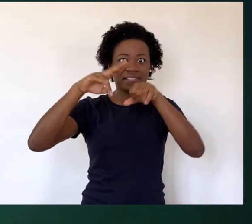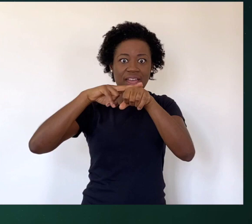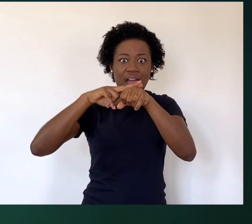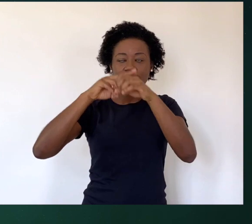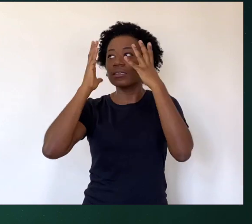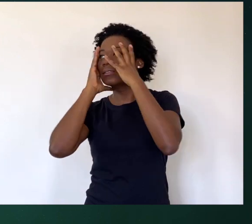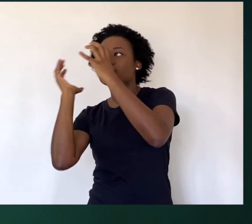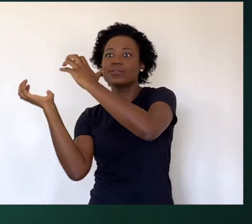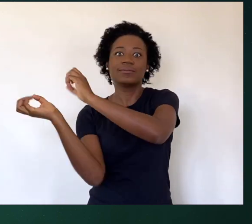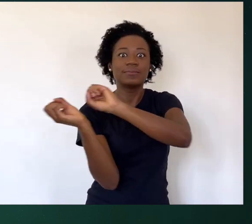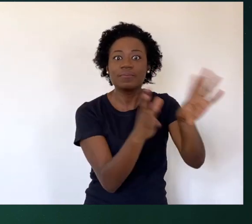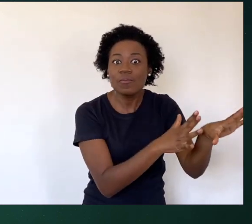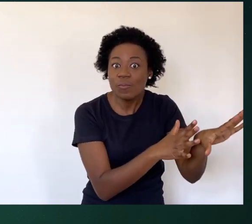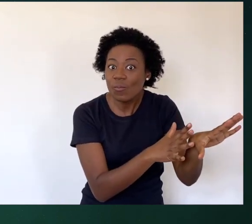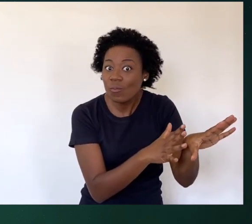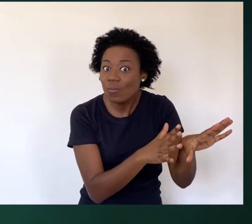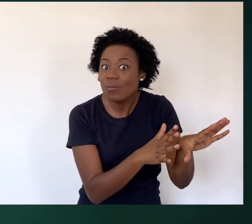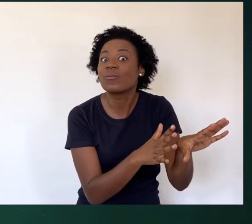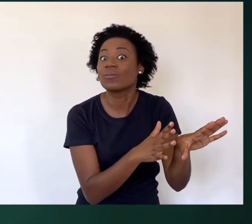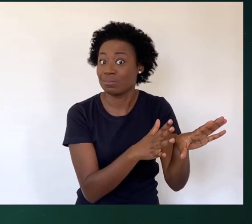verde.